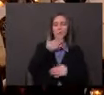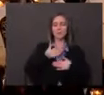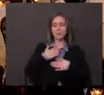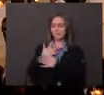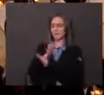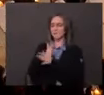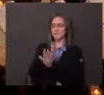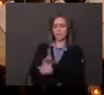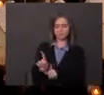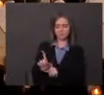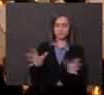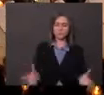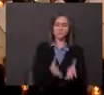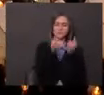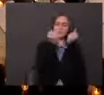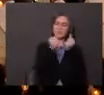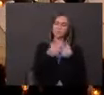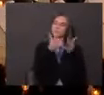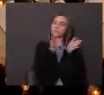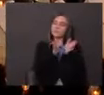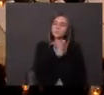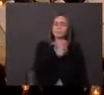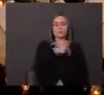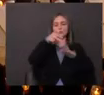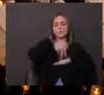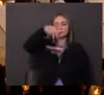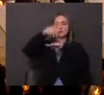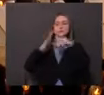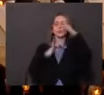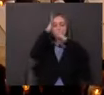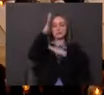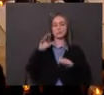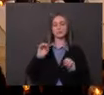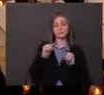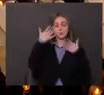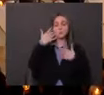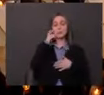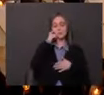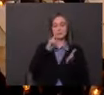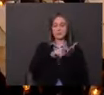do inferno. Levai as almas todas para o céu, principalmente as mais